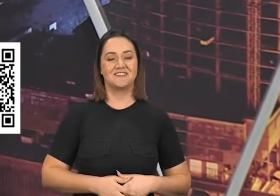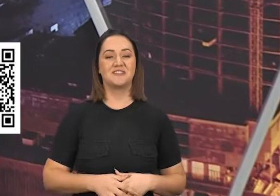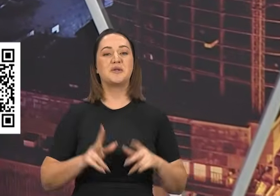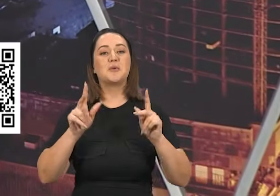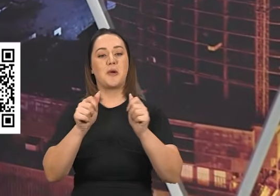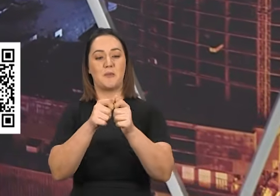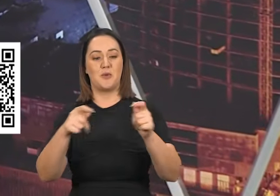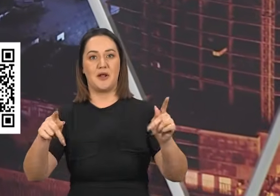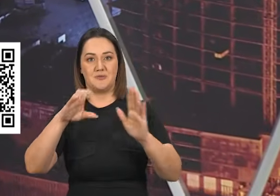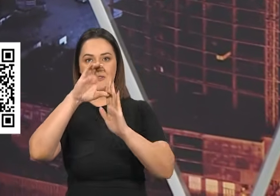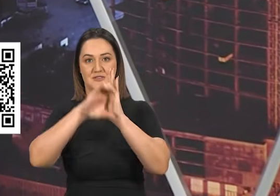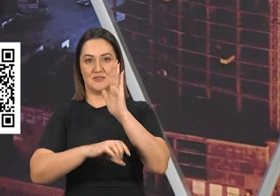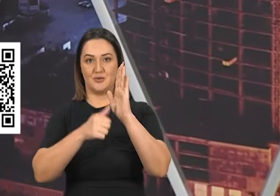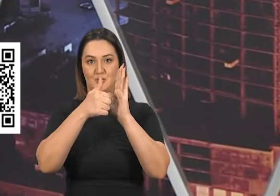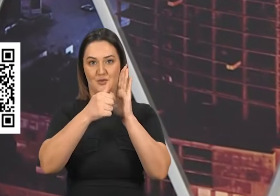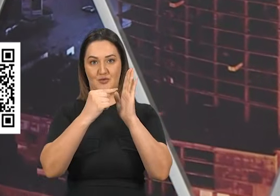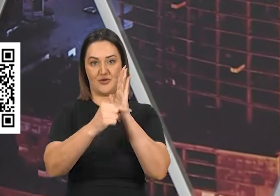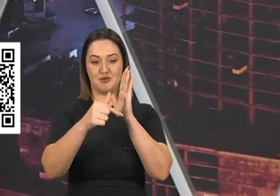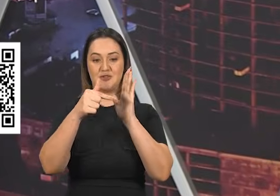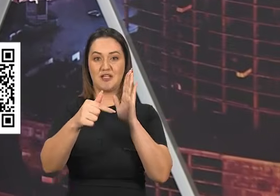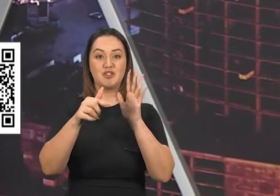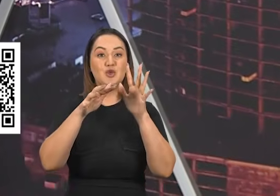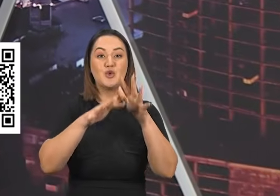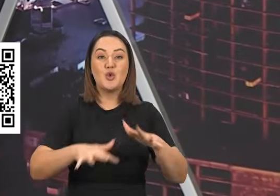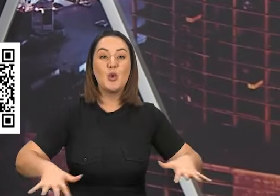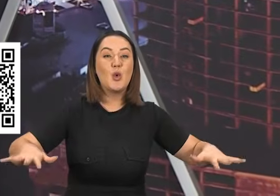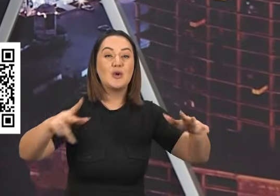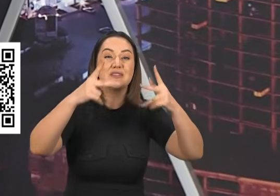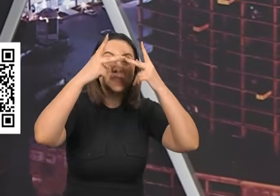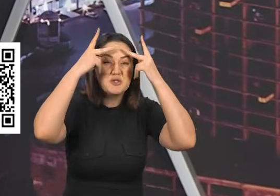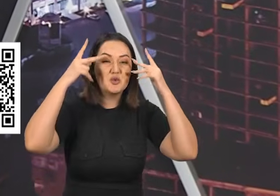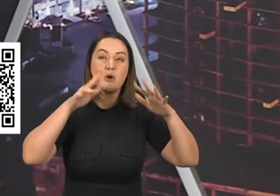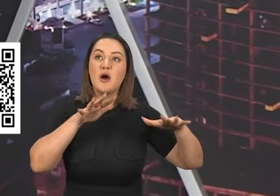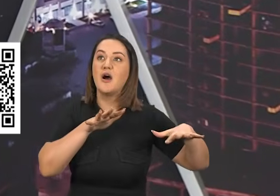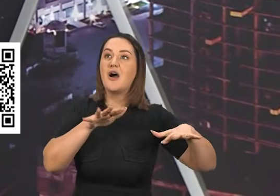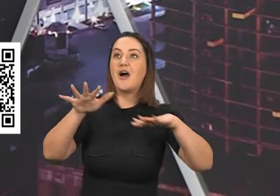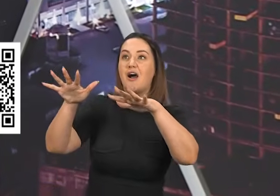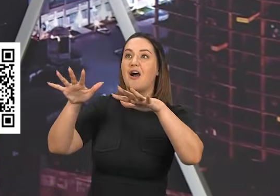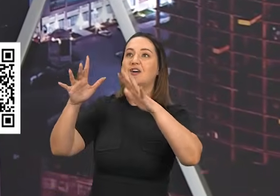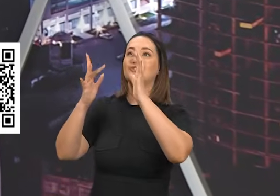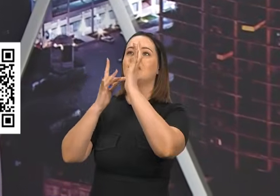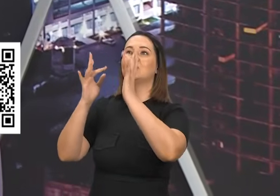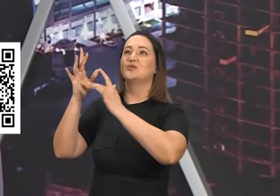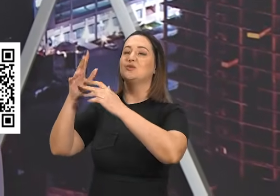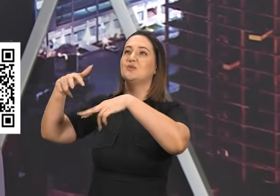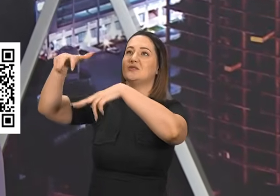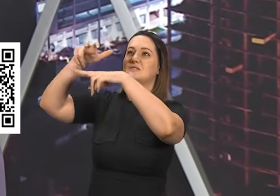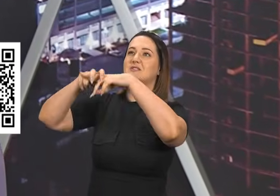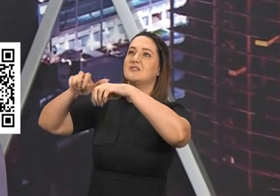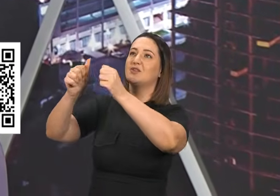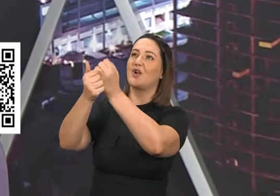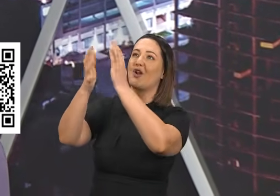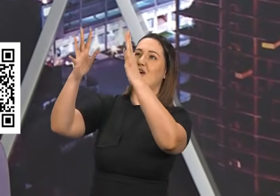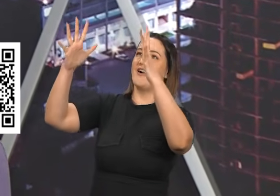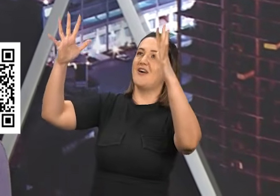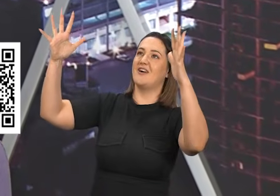Como diz Apocalipse 1:7, todo olho verá Jesus em glória e